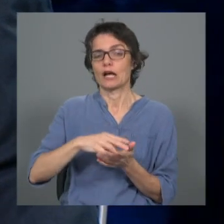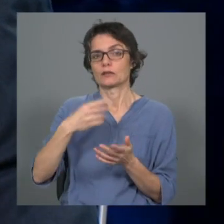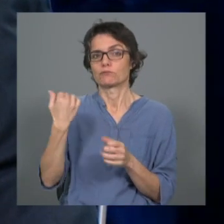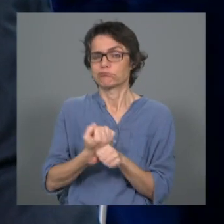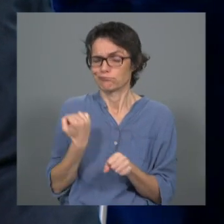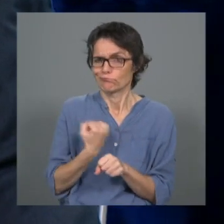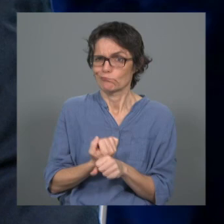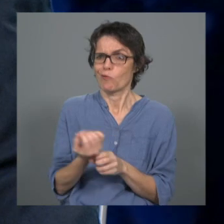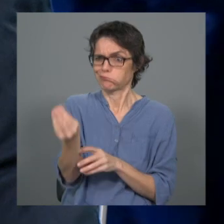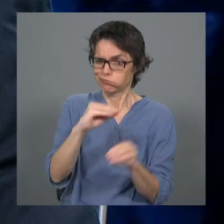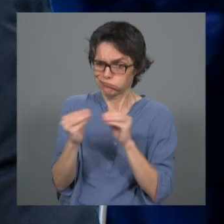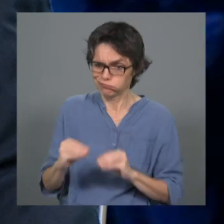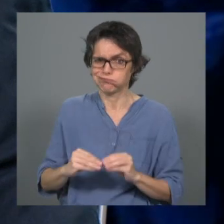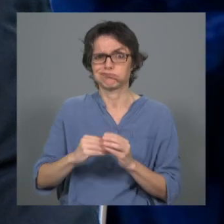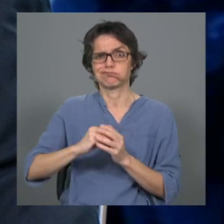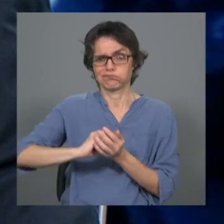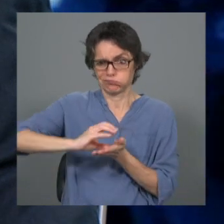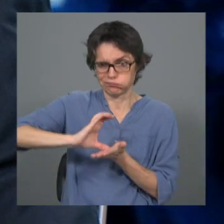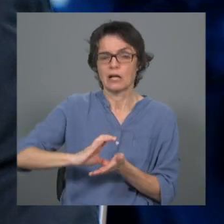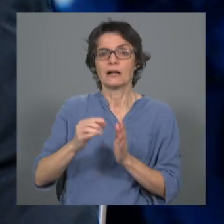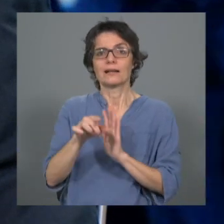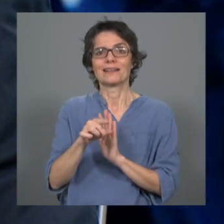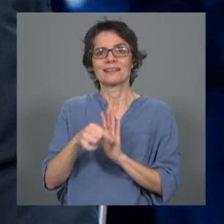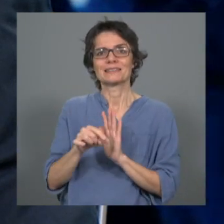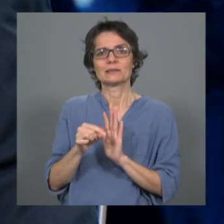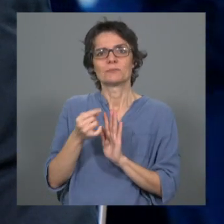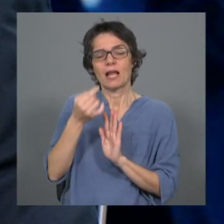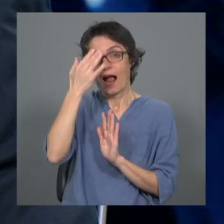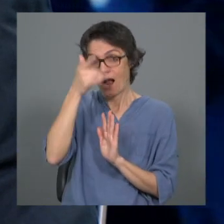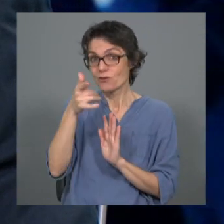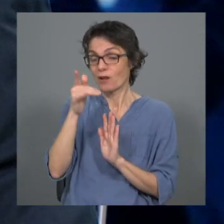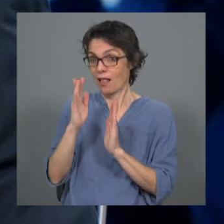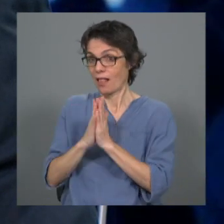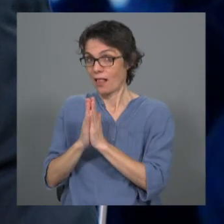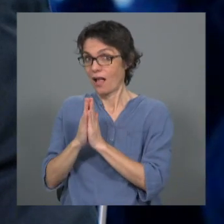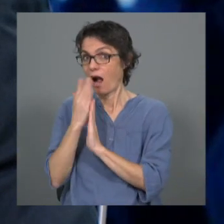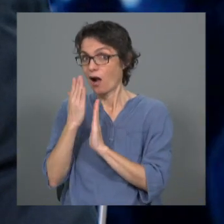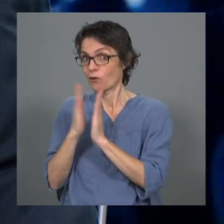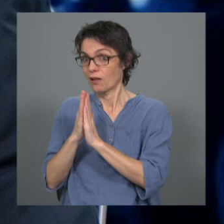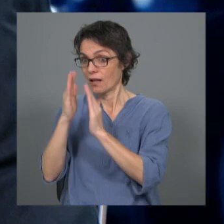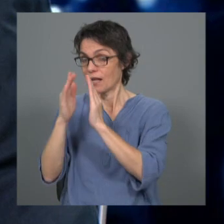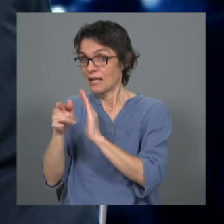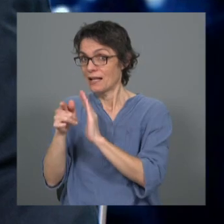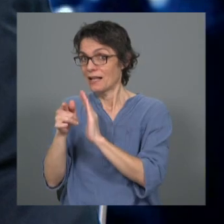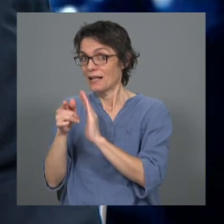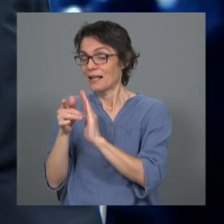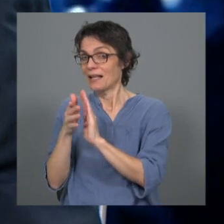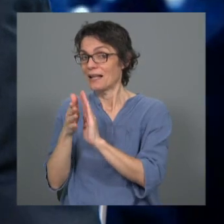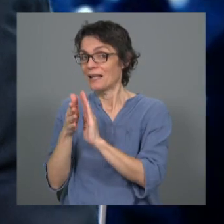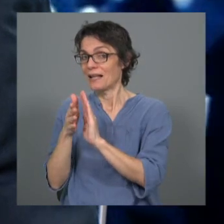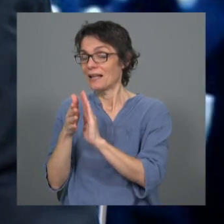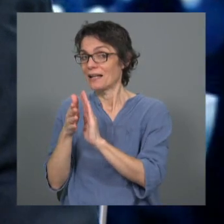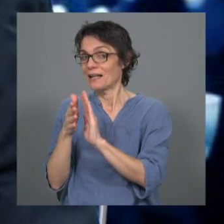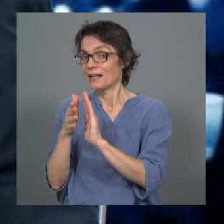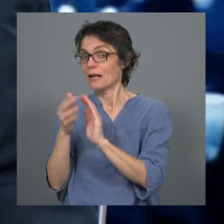é? Tivemos na altura a grande mais-valia de ter os seminaristas a trabalhar connosco, porque isso... vimos também como